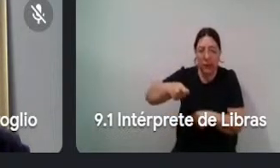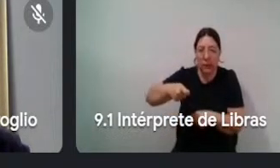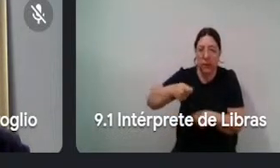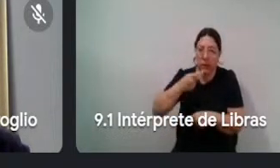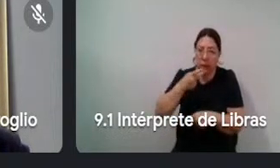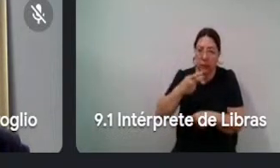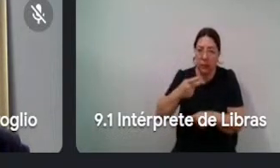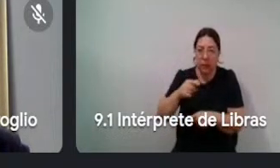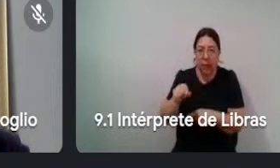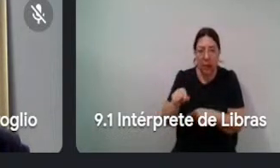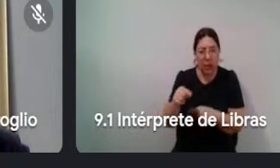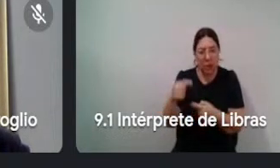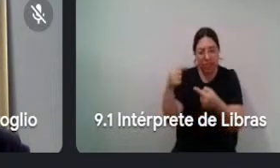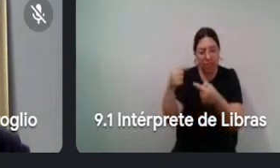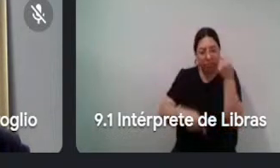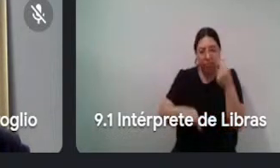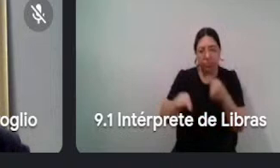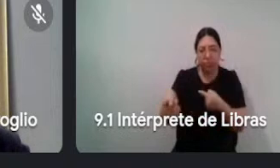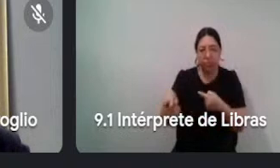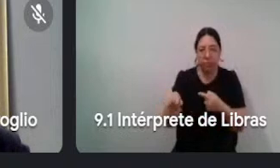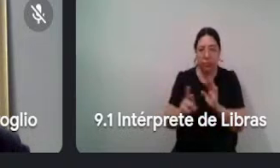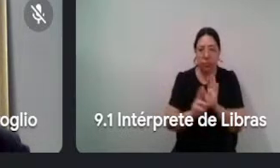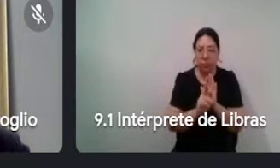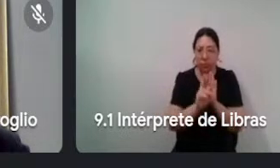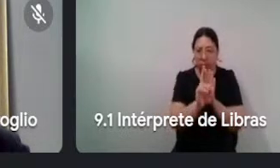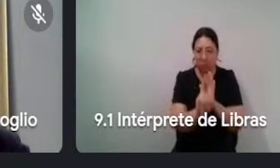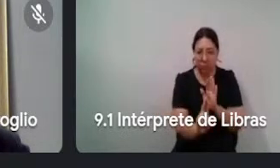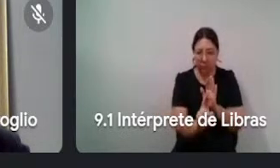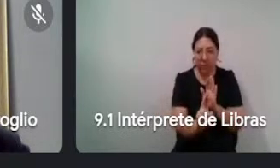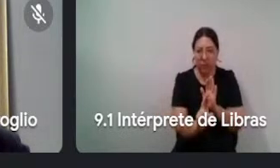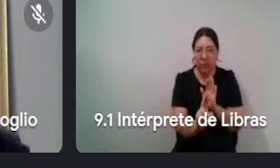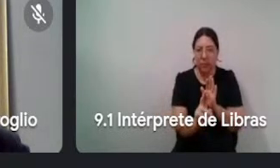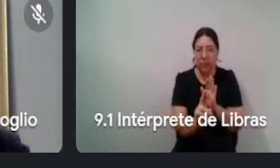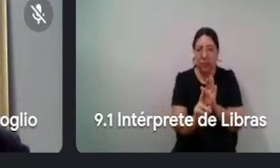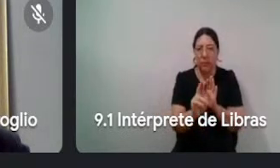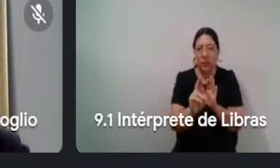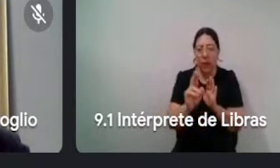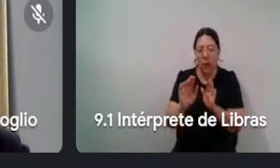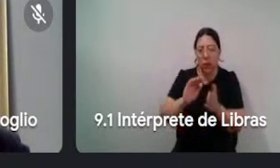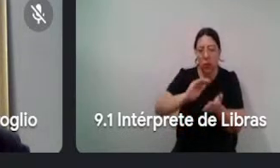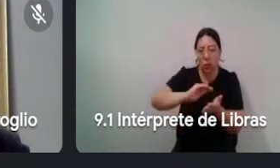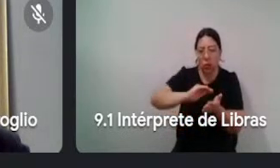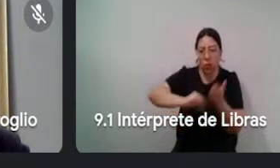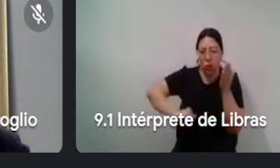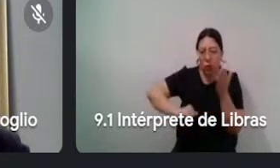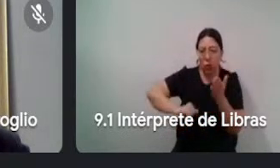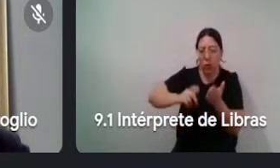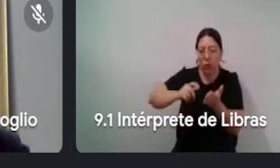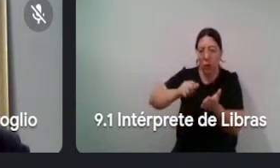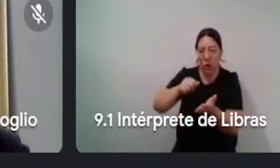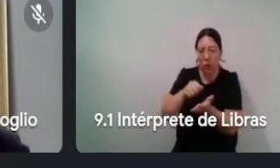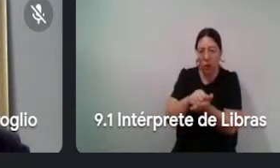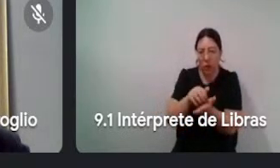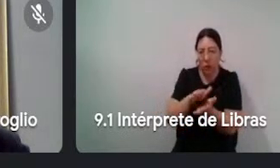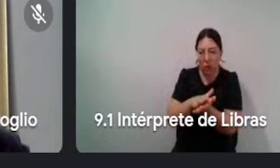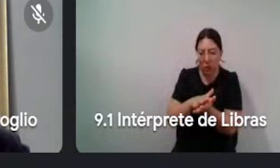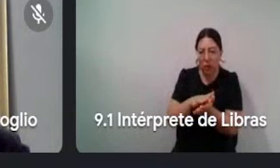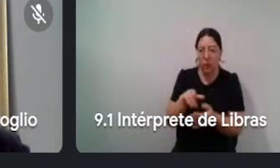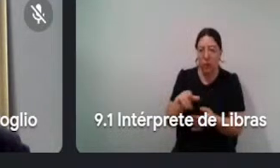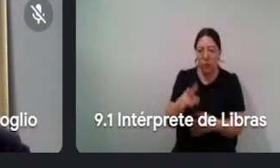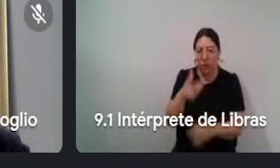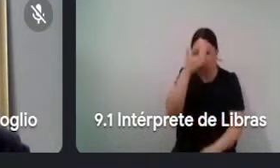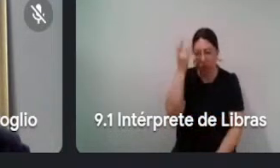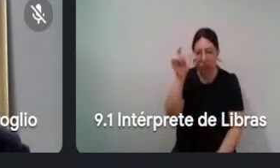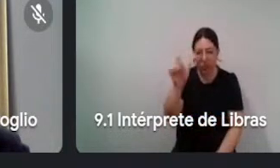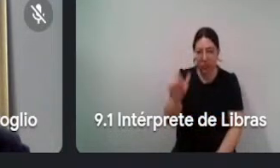por consequência, afastar a sanção pecuniária imposta ao recorrente. É como voto, senhor presidente.